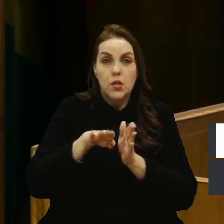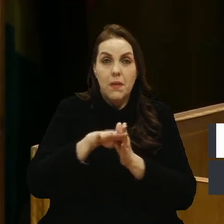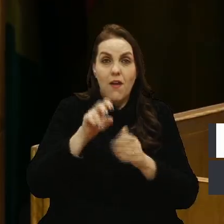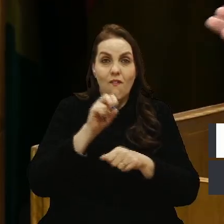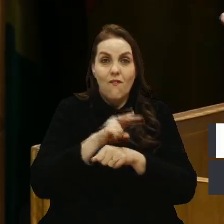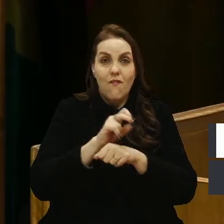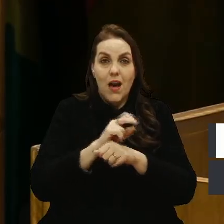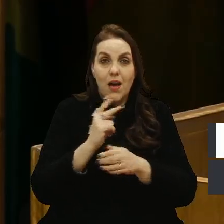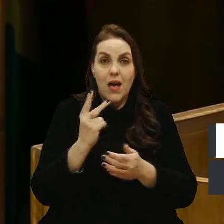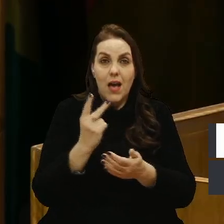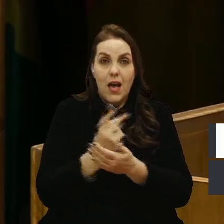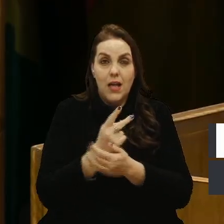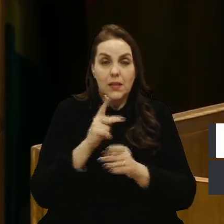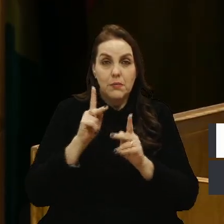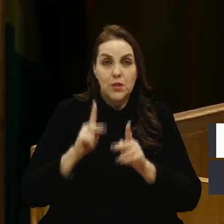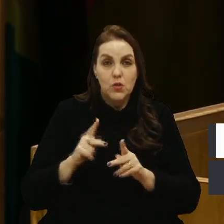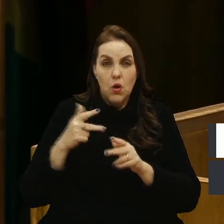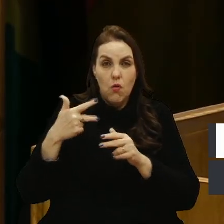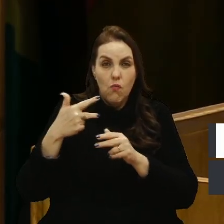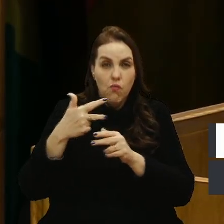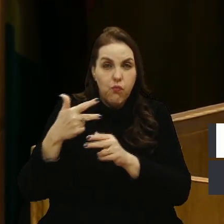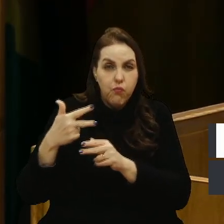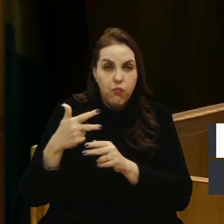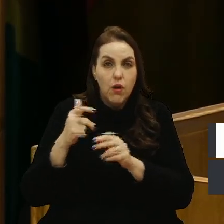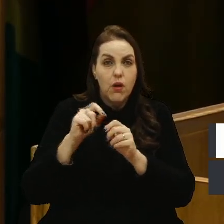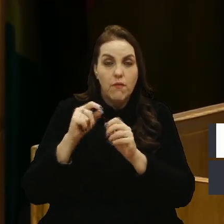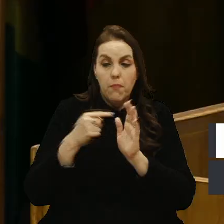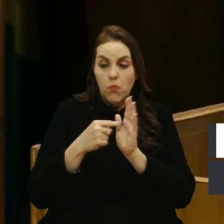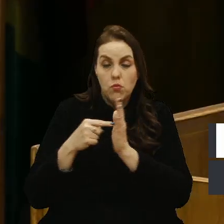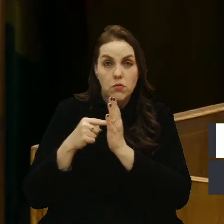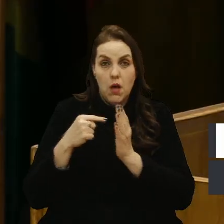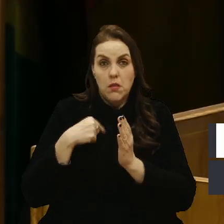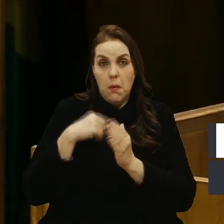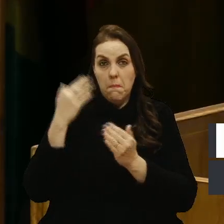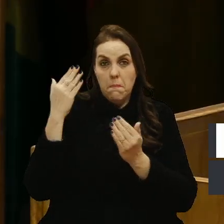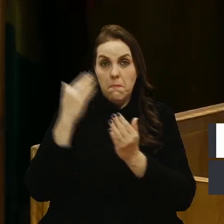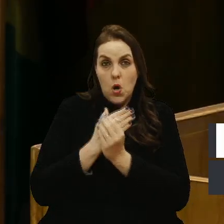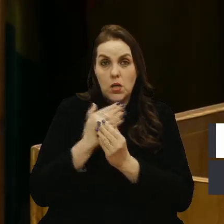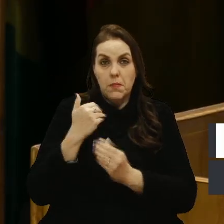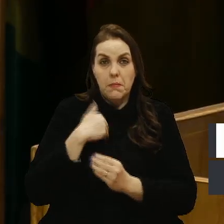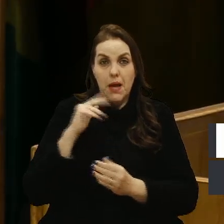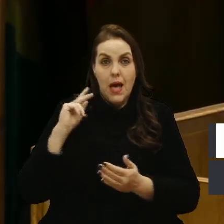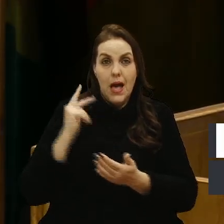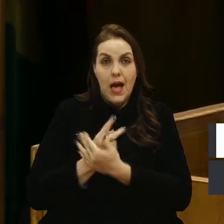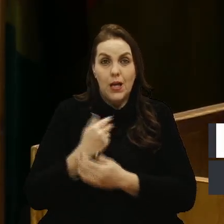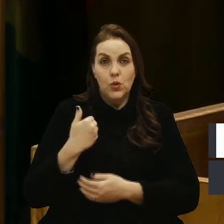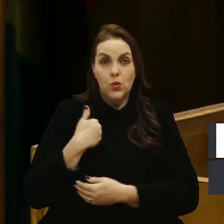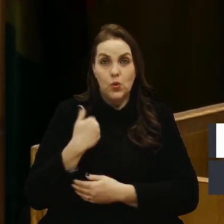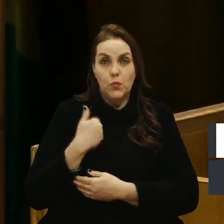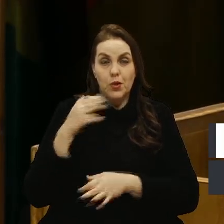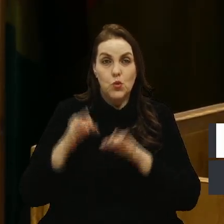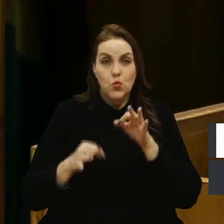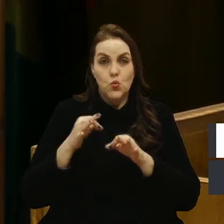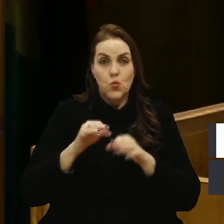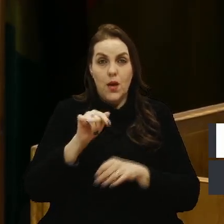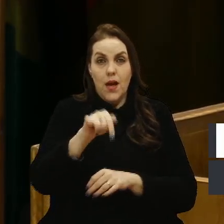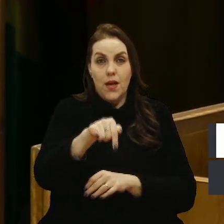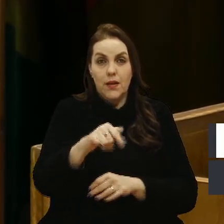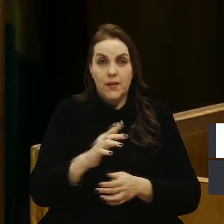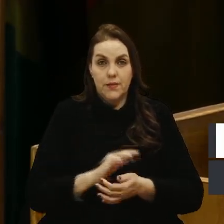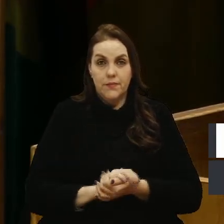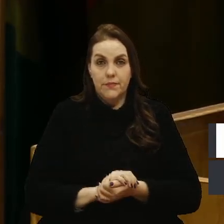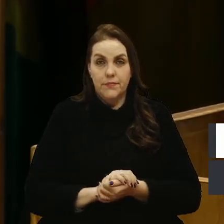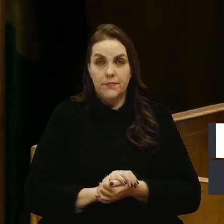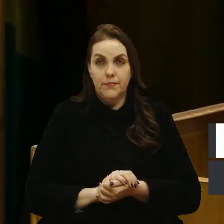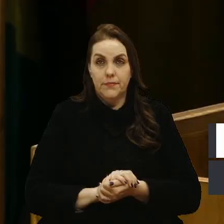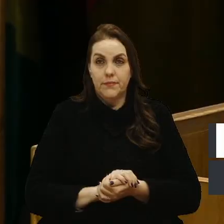permitida, uma pessoa vai lá e instaura um processo dizendo que eu cometi um erro para ser julgado nessa casa.